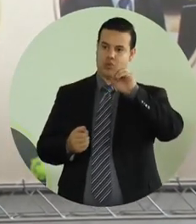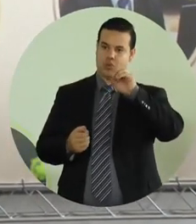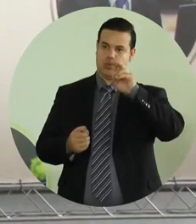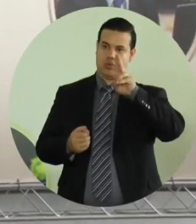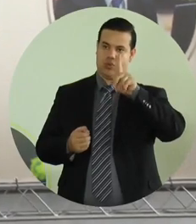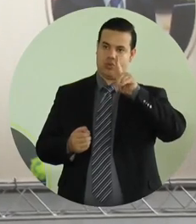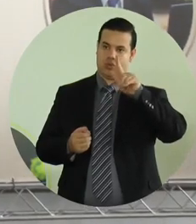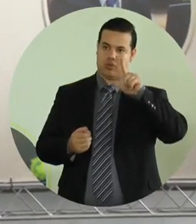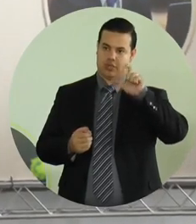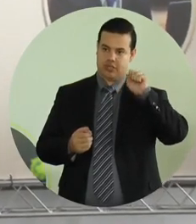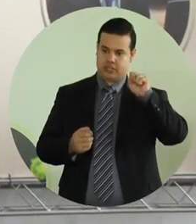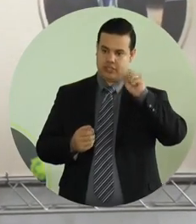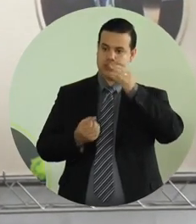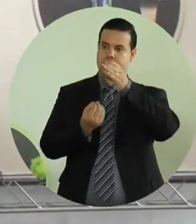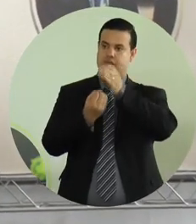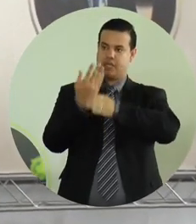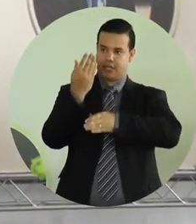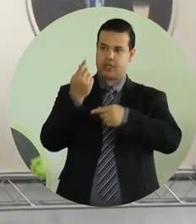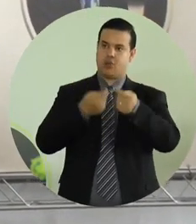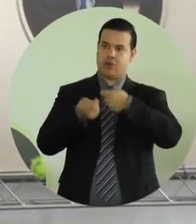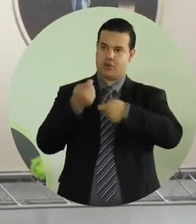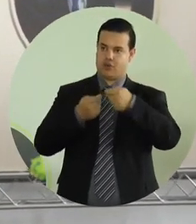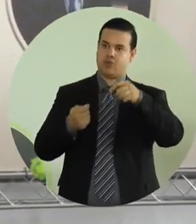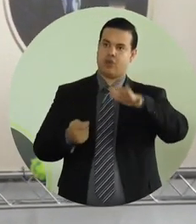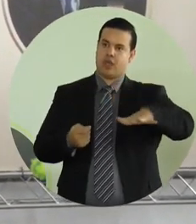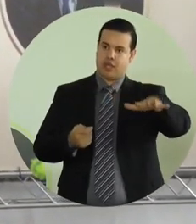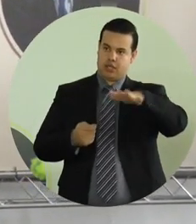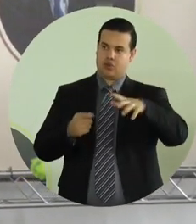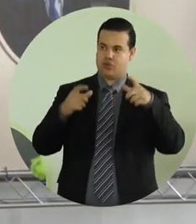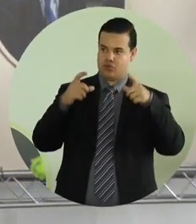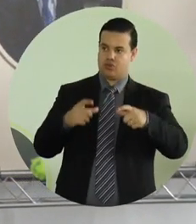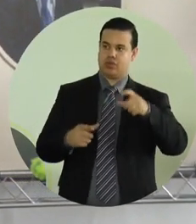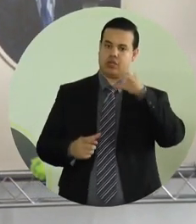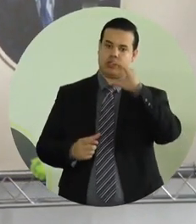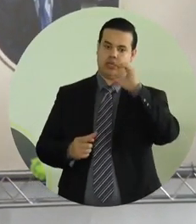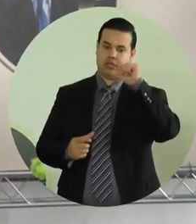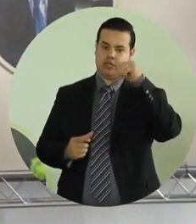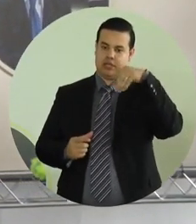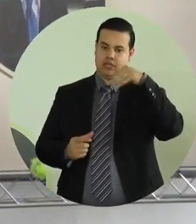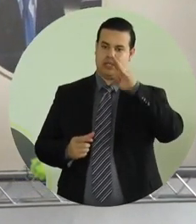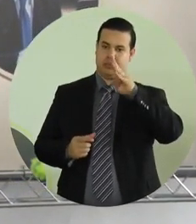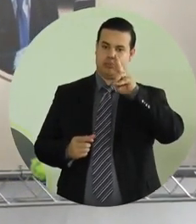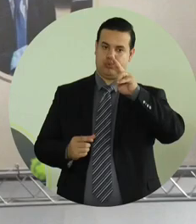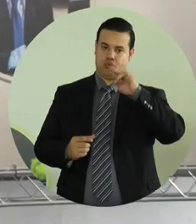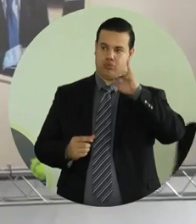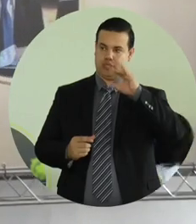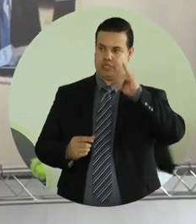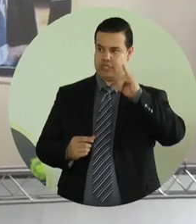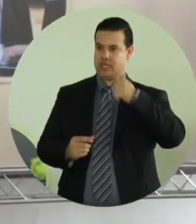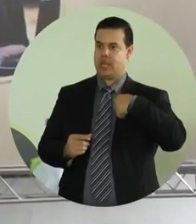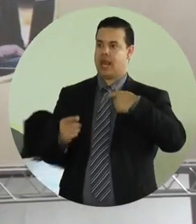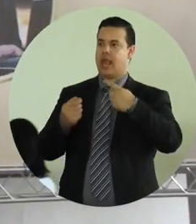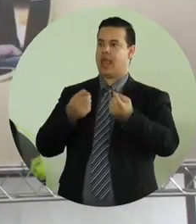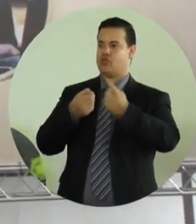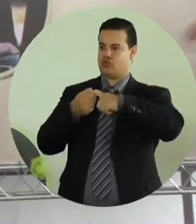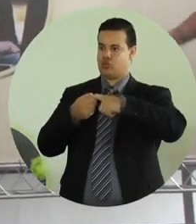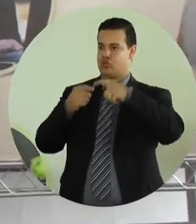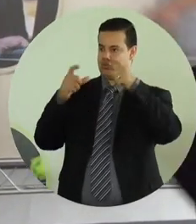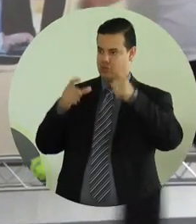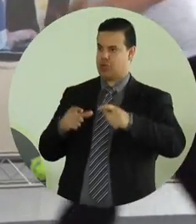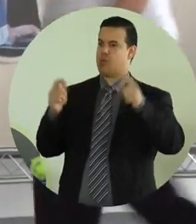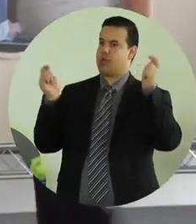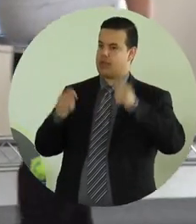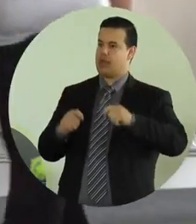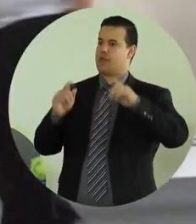Betucci para abrir seu negócio na região do Cambuci. Além de ser sócia do local e mostrar para todos que é possível ter